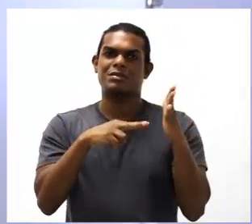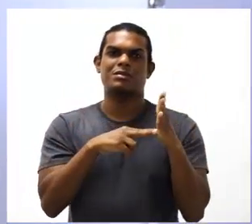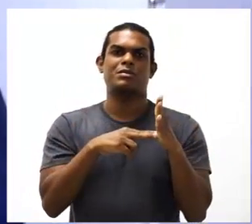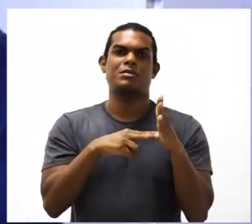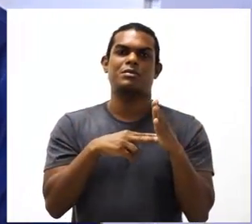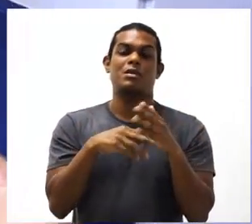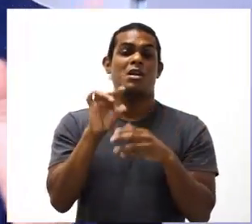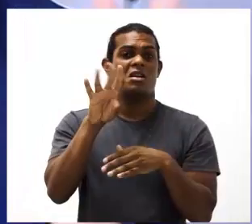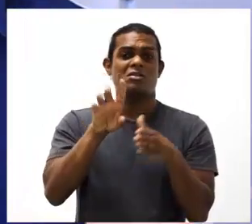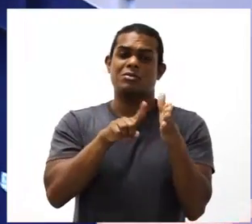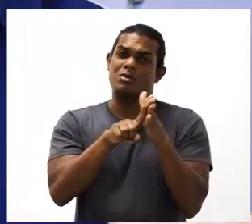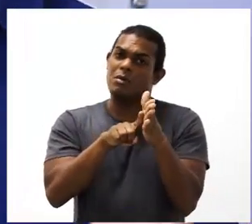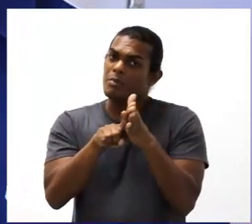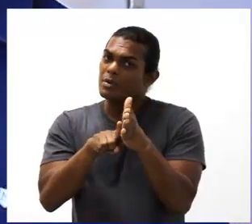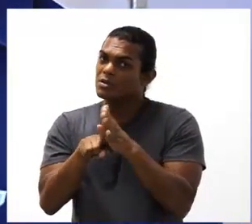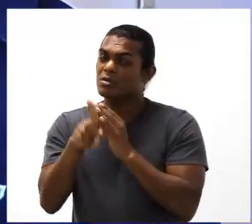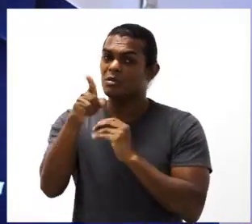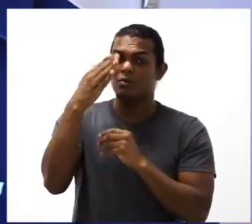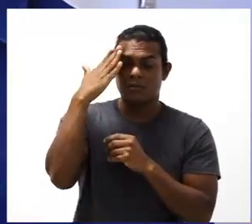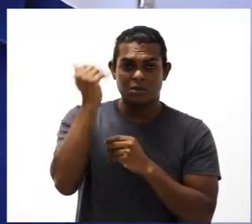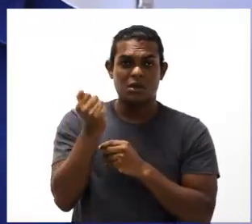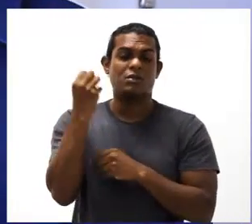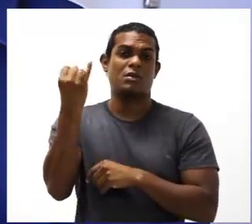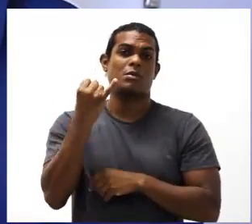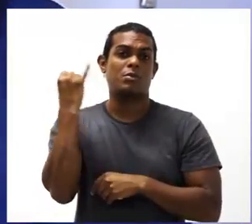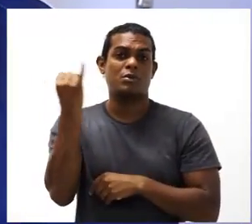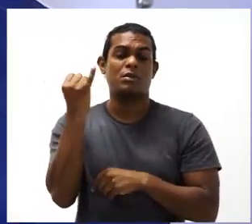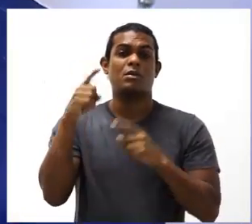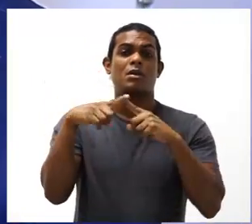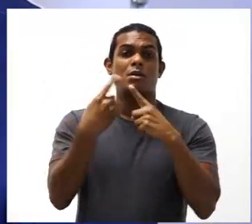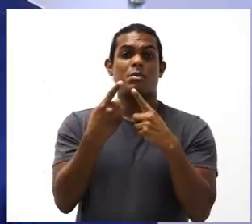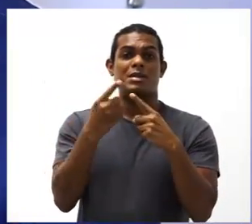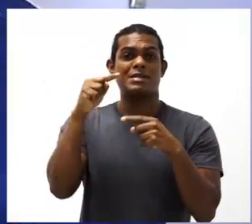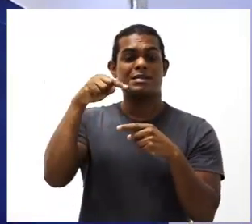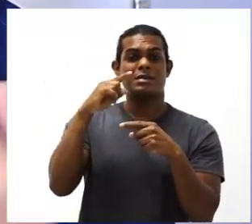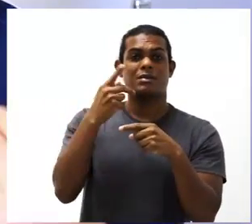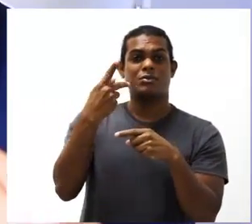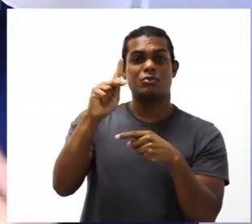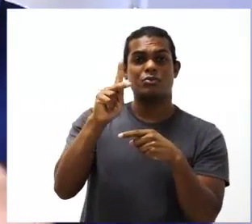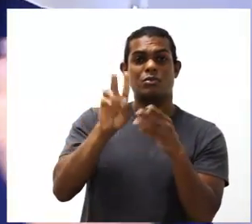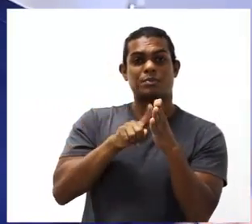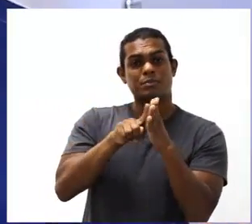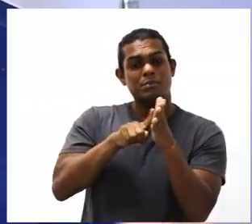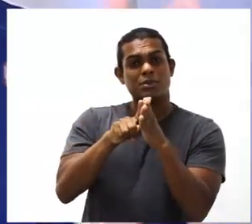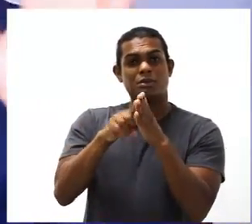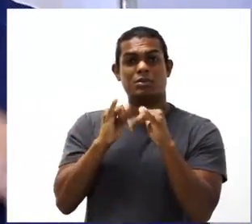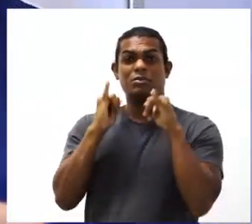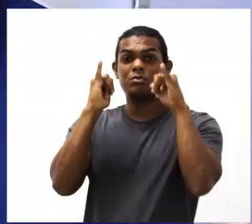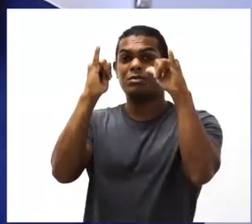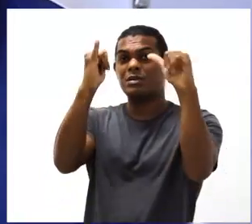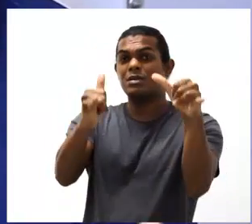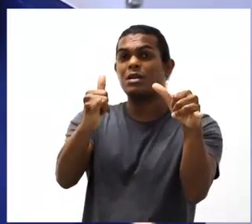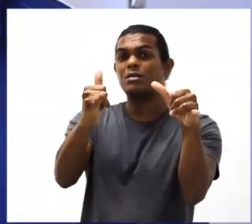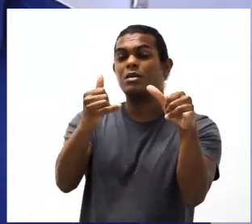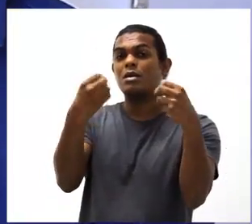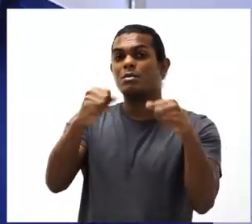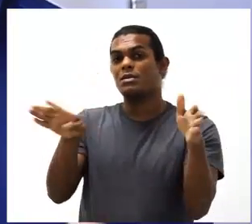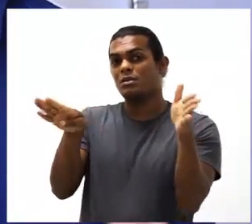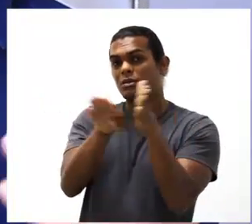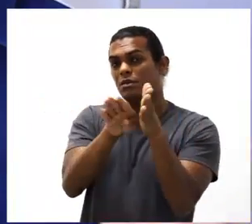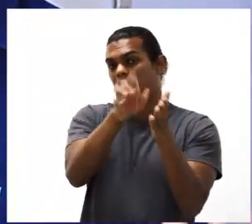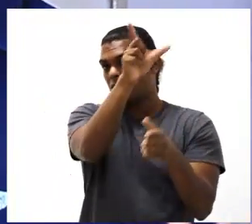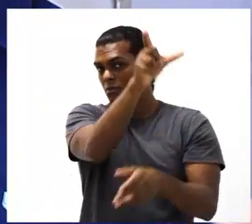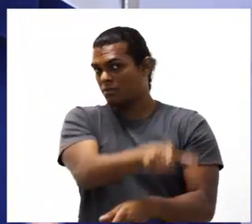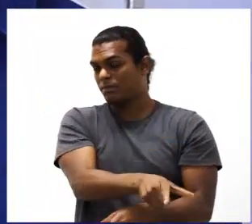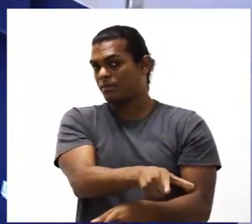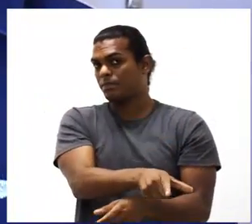um dado que você acha que era relevante. Se não chega na pessoa, não tem valor. Não tem valor. Então, ele continua dado. Praticamente não